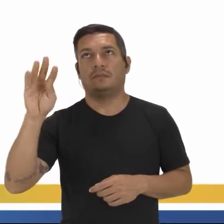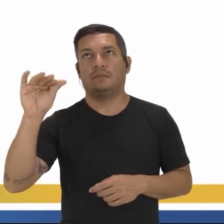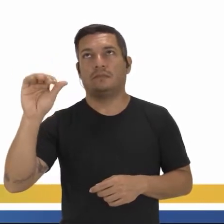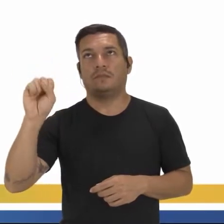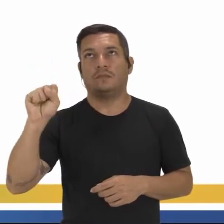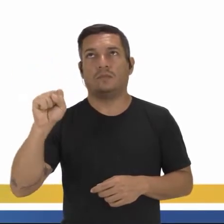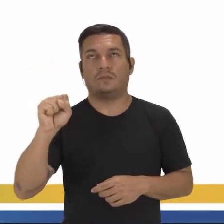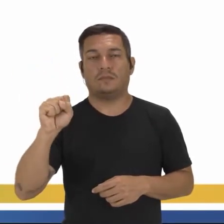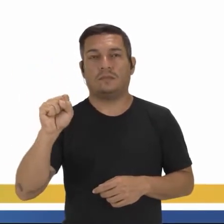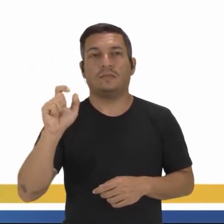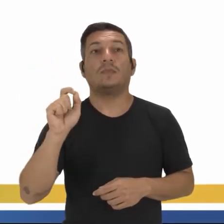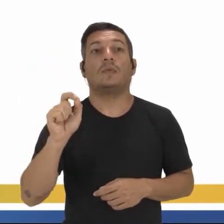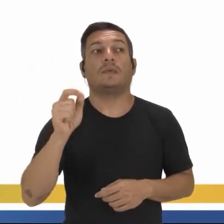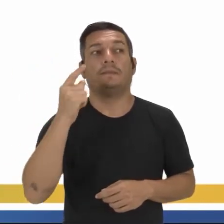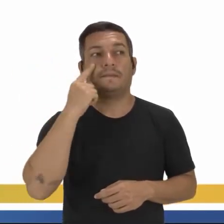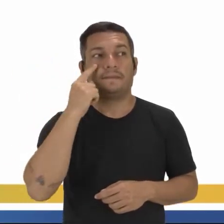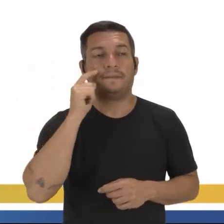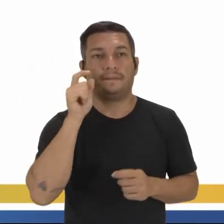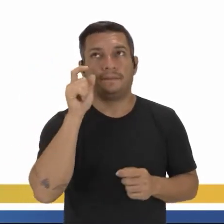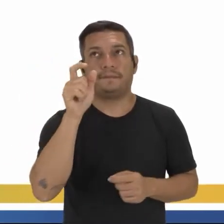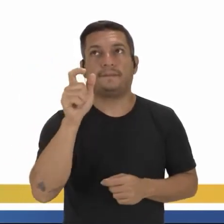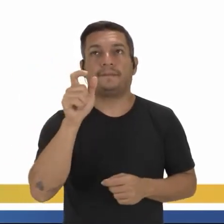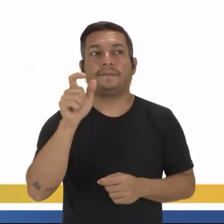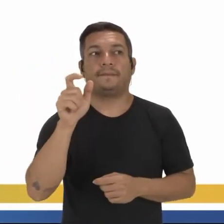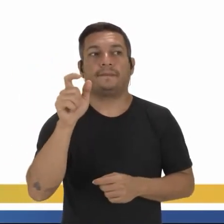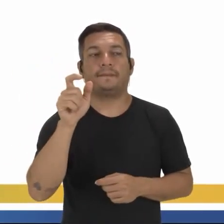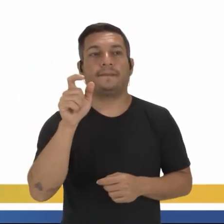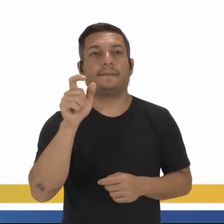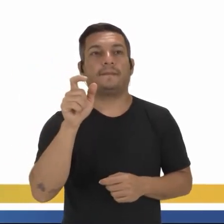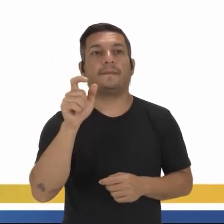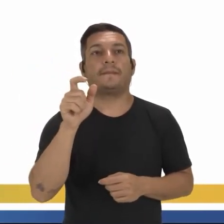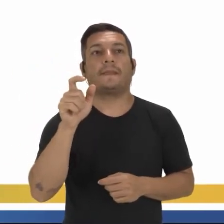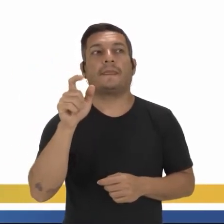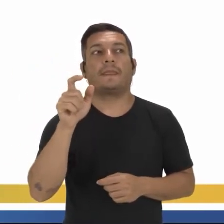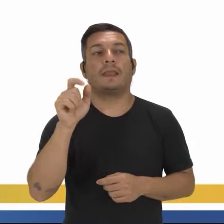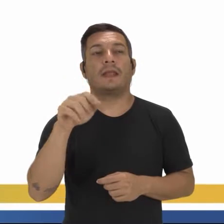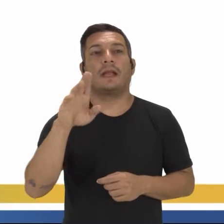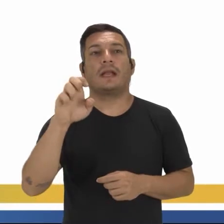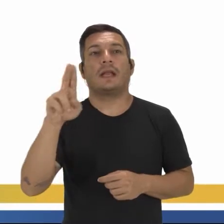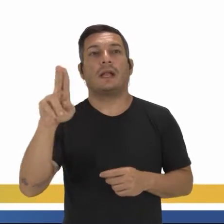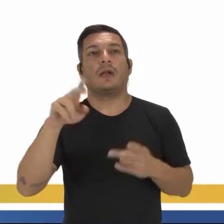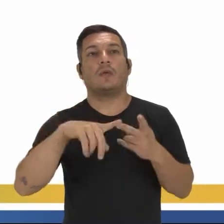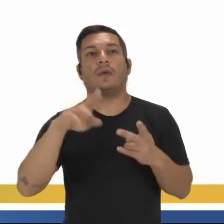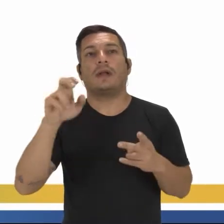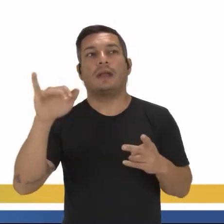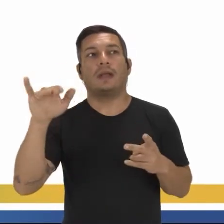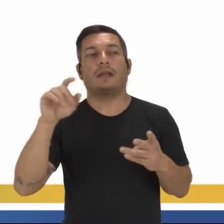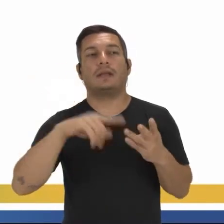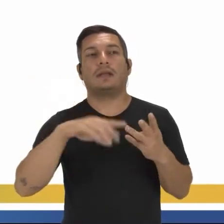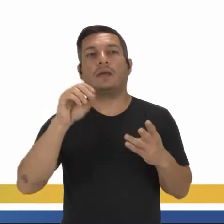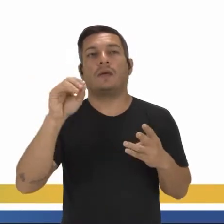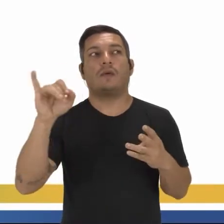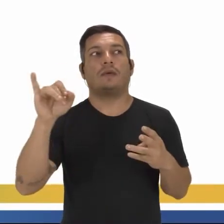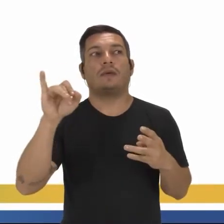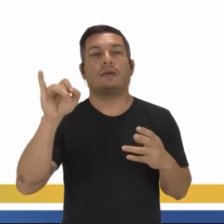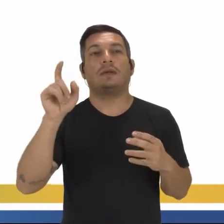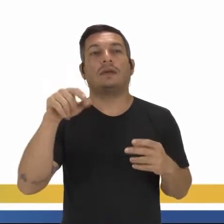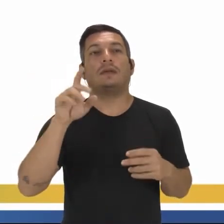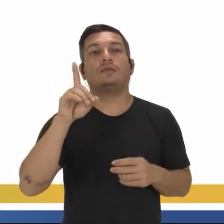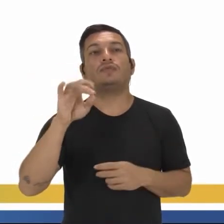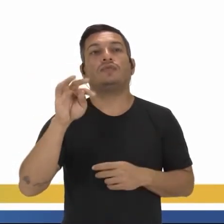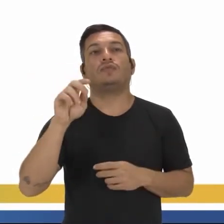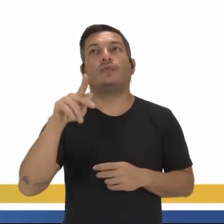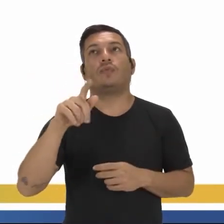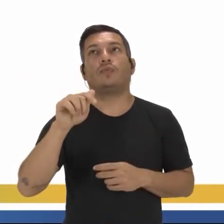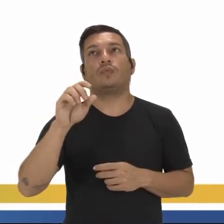galera? Vamos prestar bem atenção nisso aí. Então, o el, ei, oi, né, são